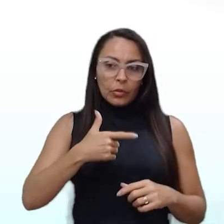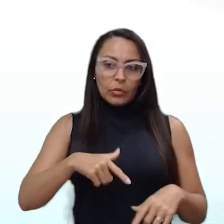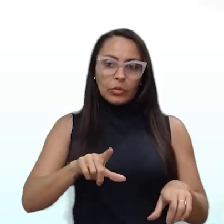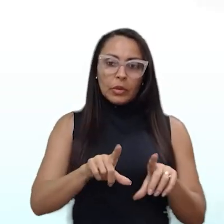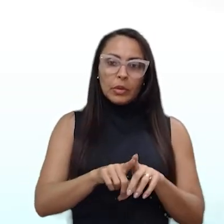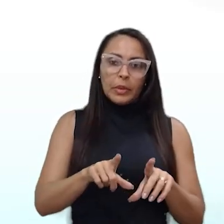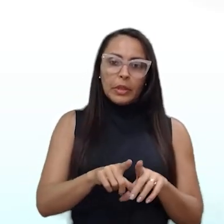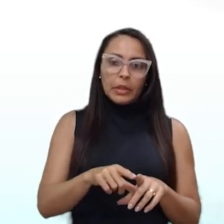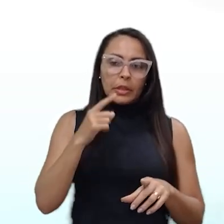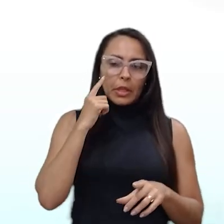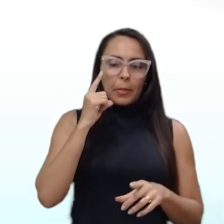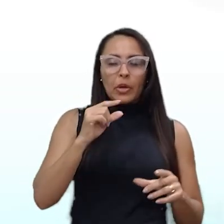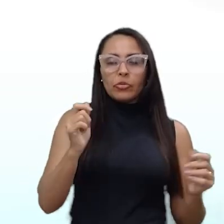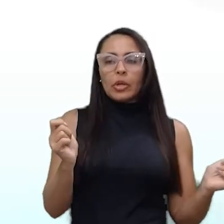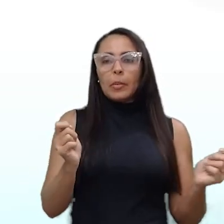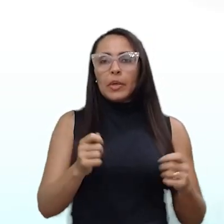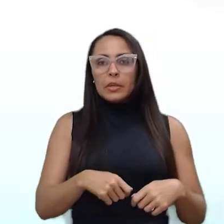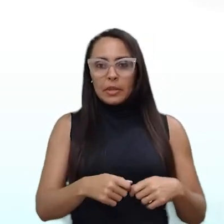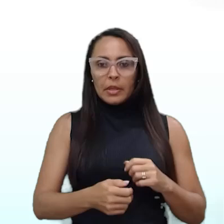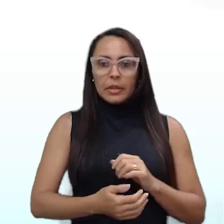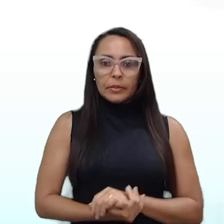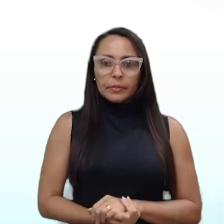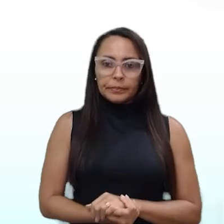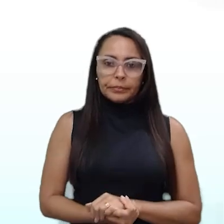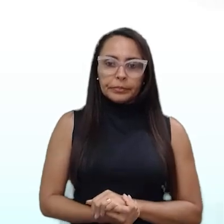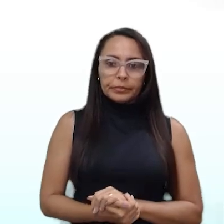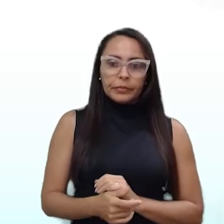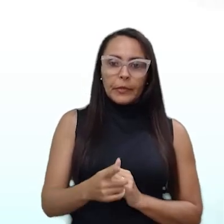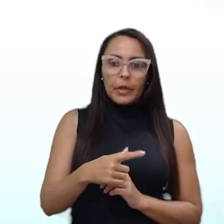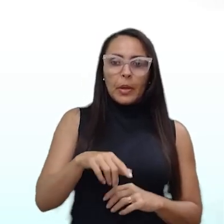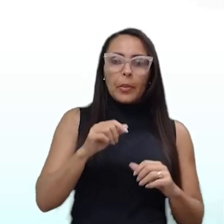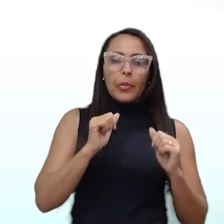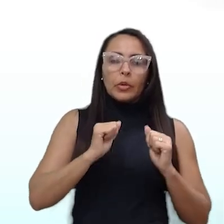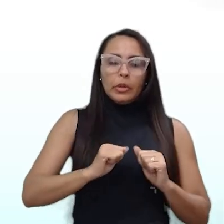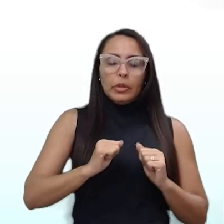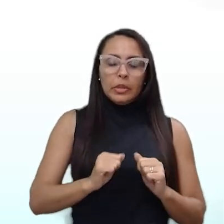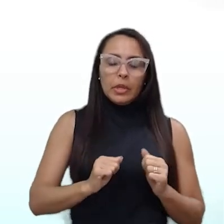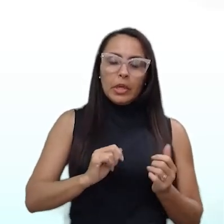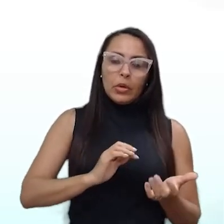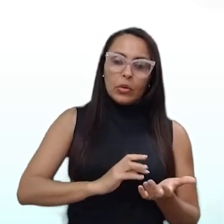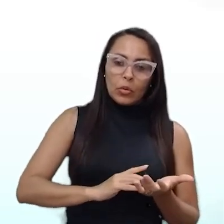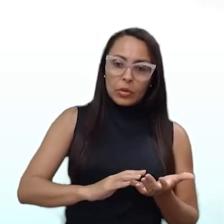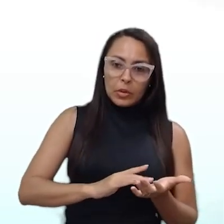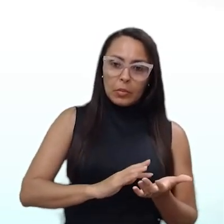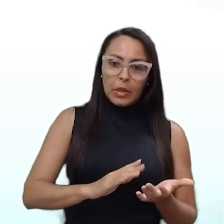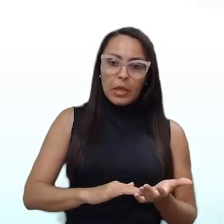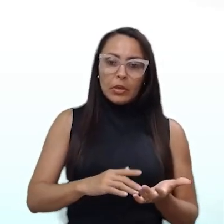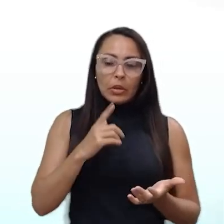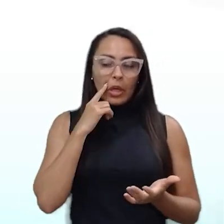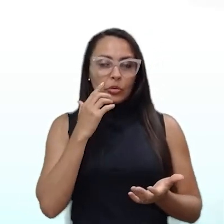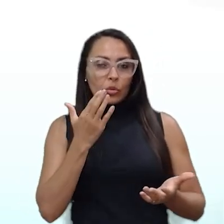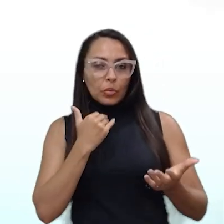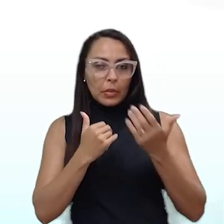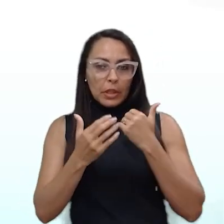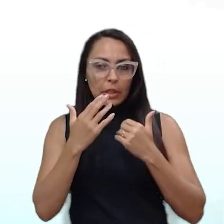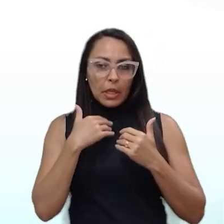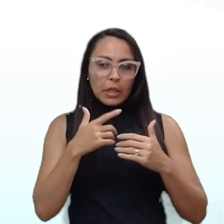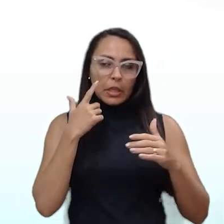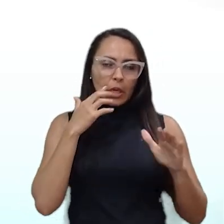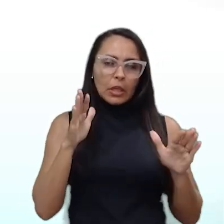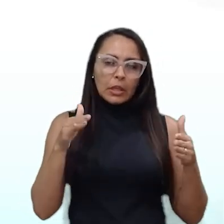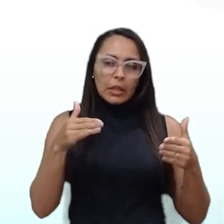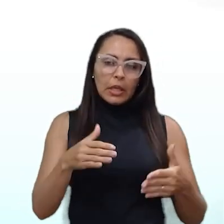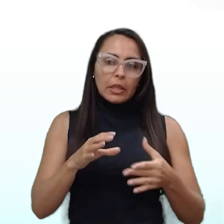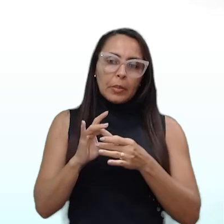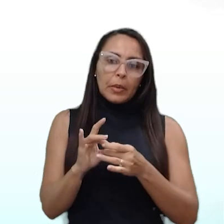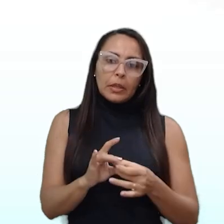que têm baixa capacidade térmica. Dessa forma, podemos dizer que o cozimento dos alimentos está diretamente ligado